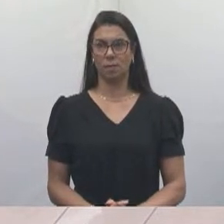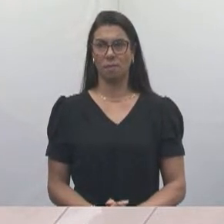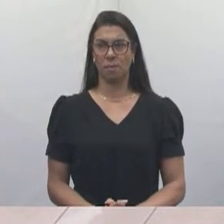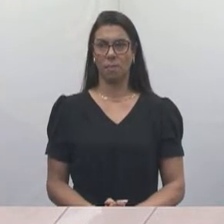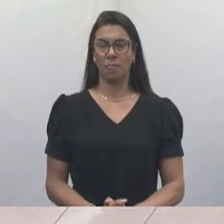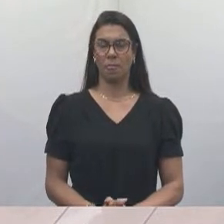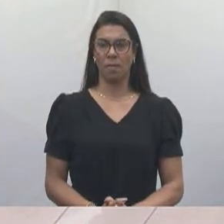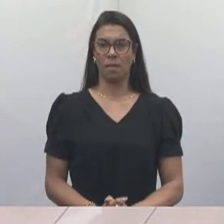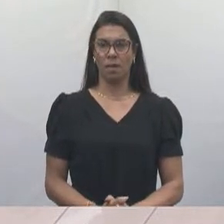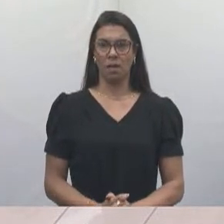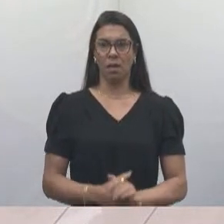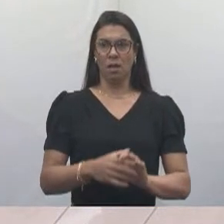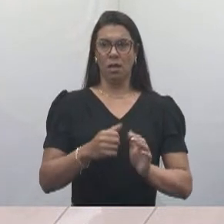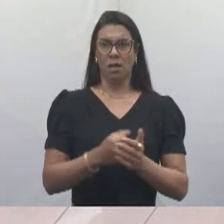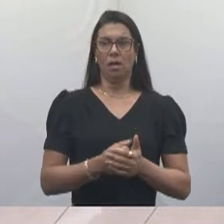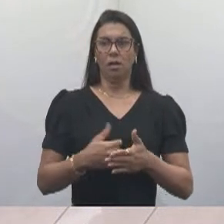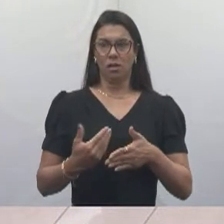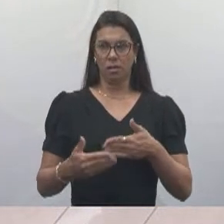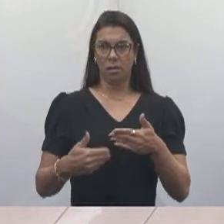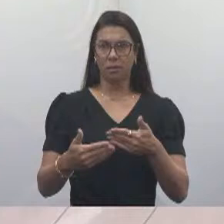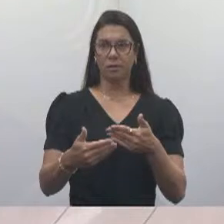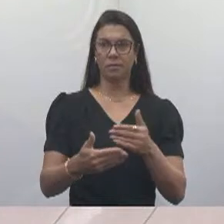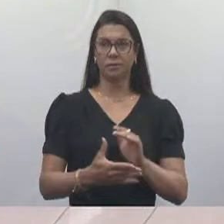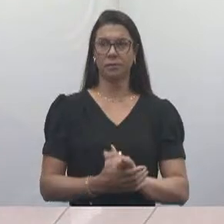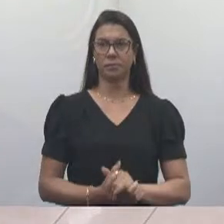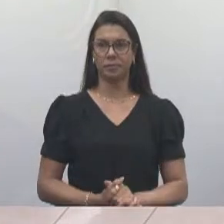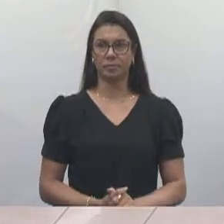O processo continua em discussão.